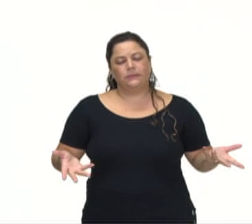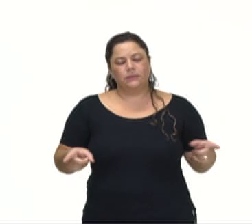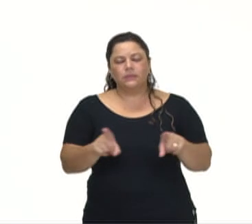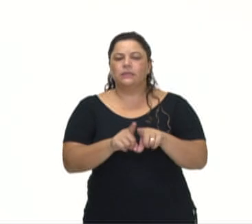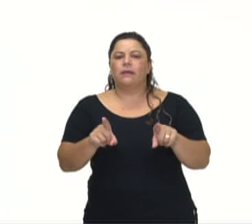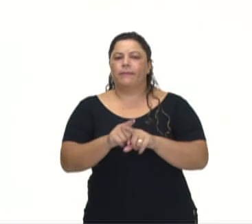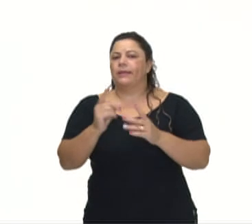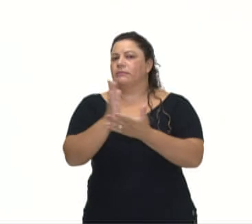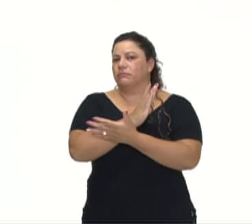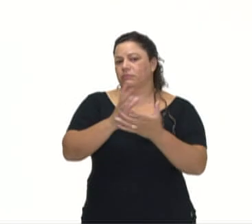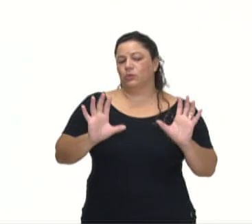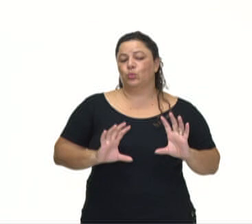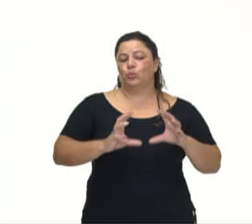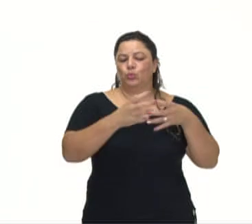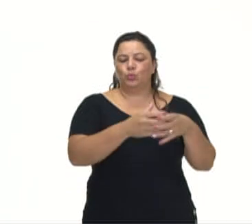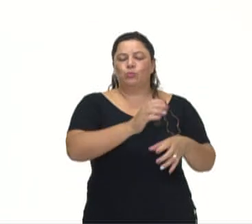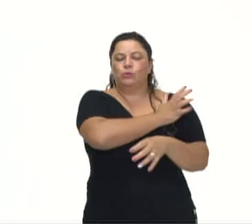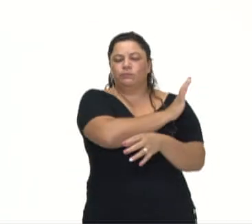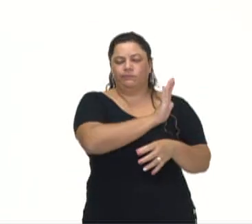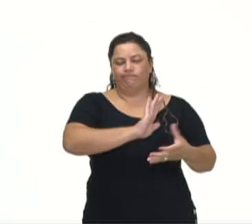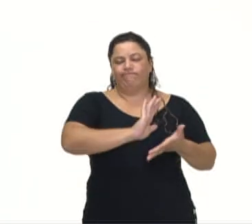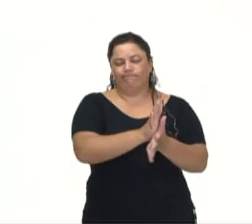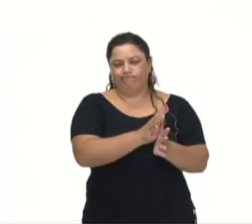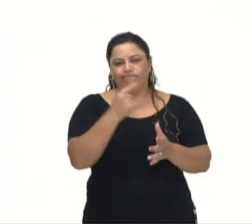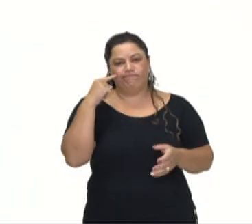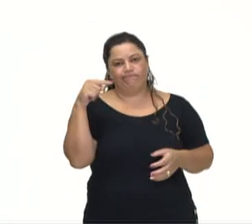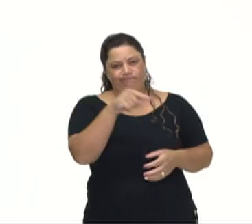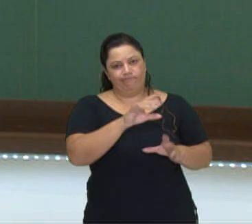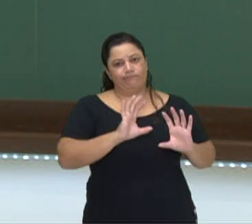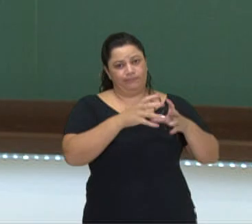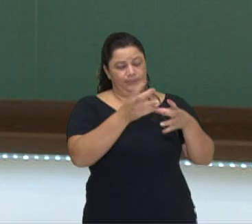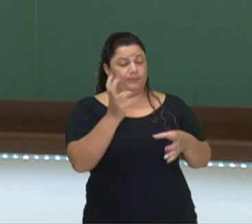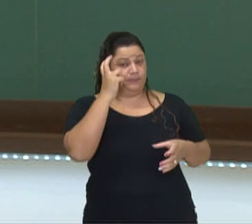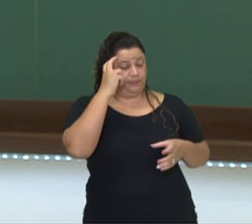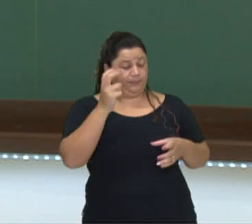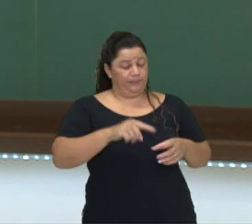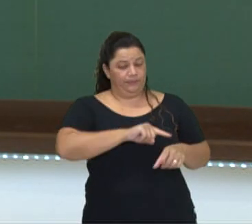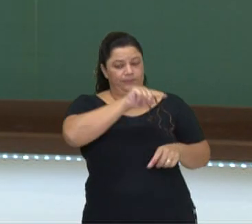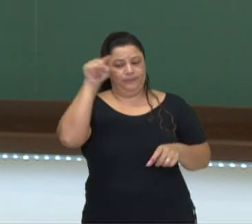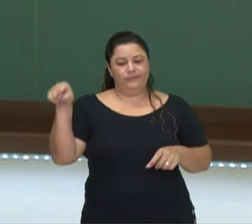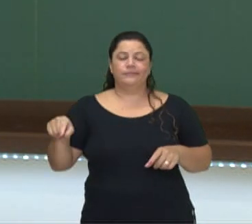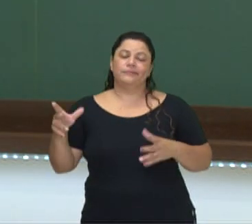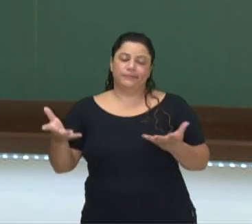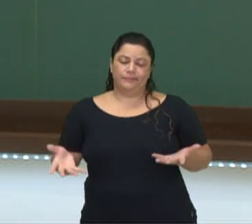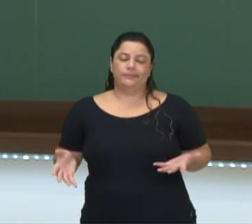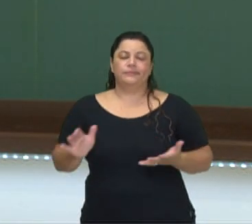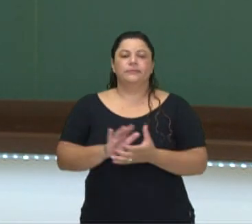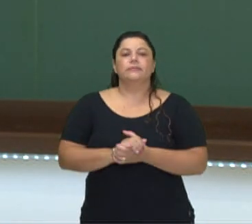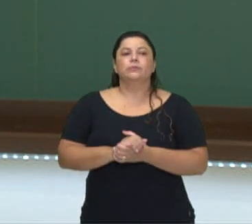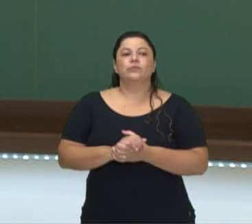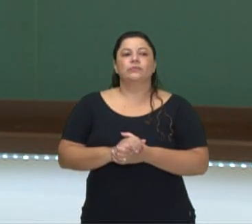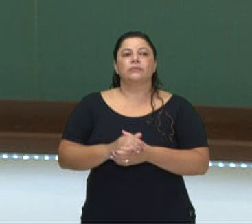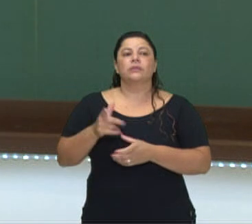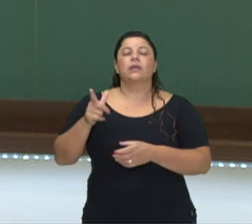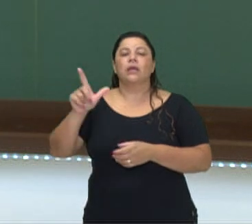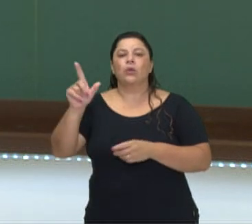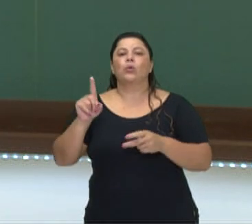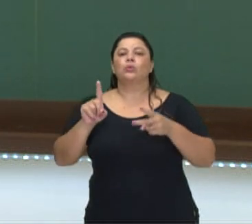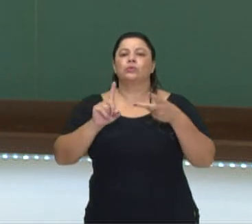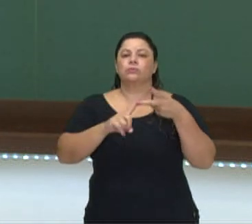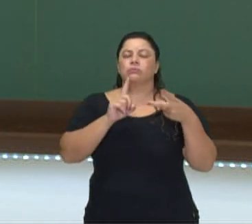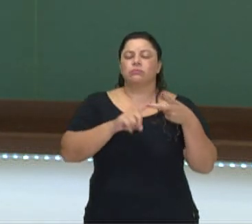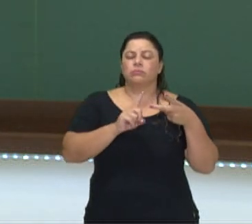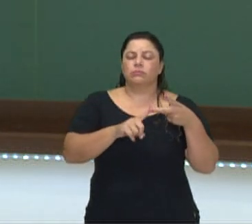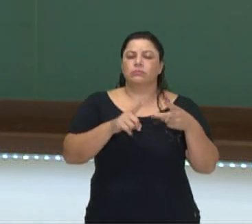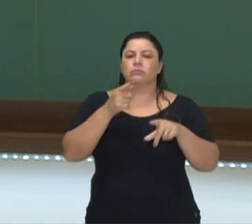alguns casos nós temos a discriminação de uma cultura em relação a outra, infelizmente, e em outros casos